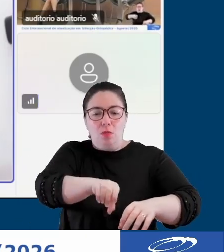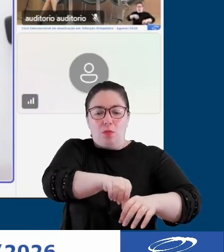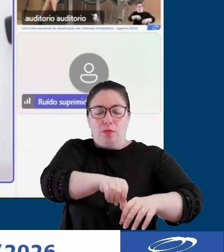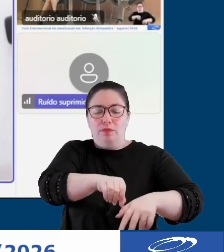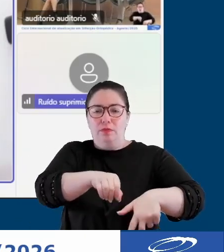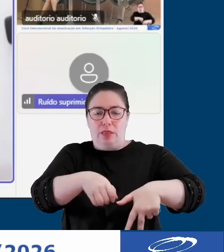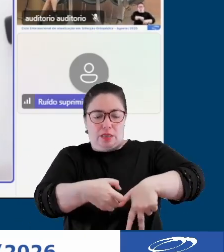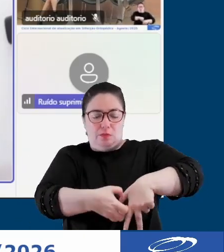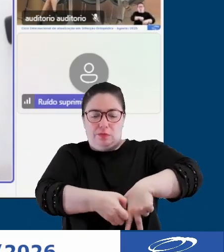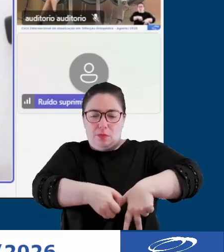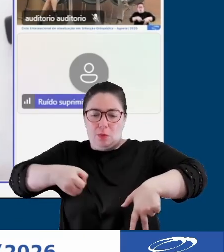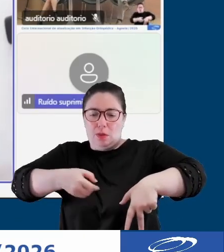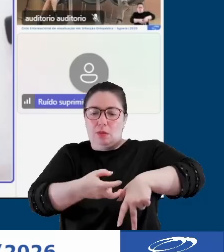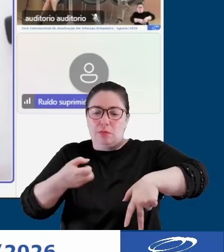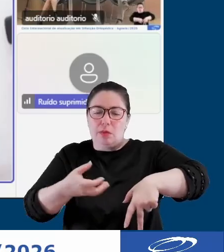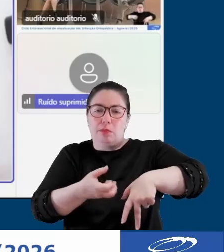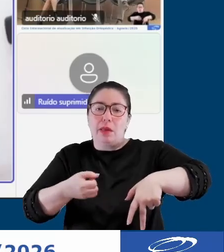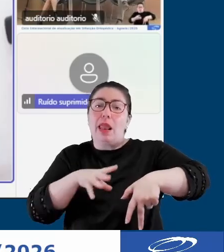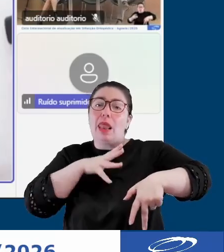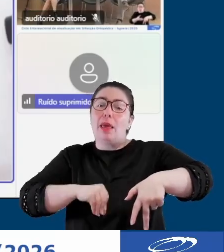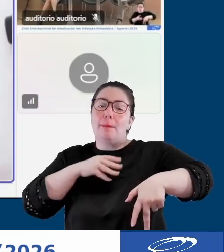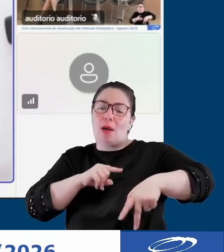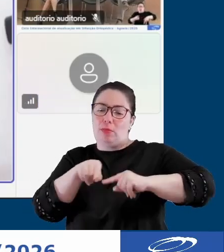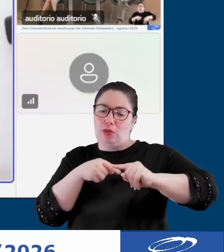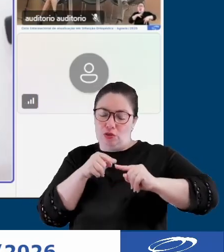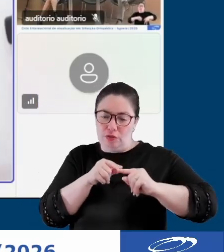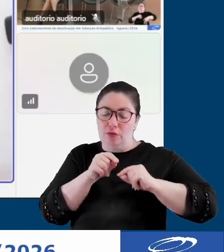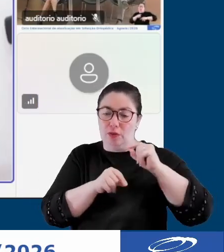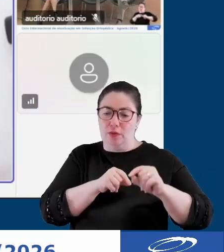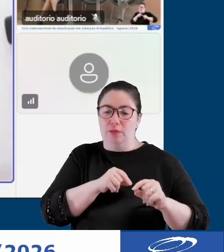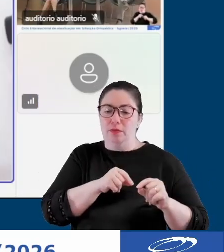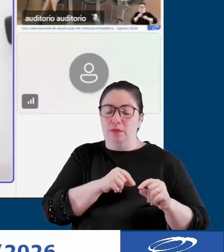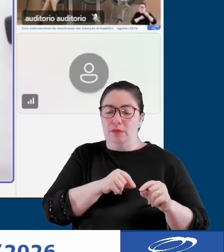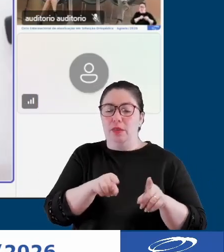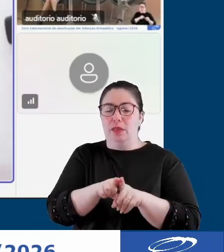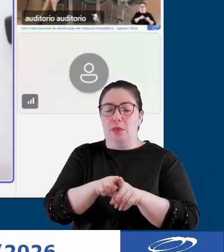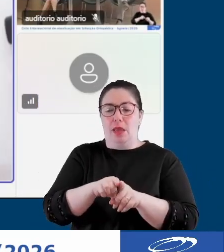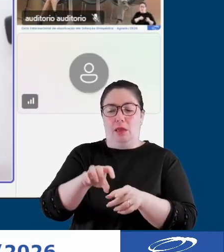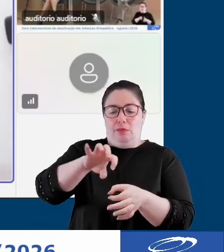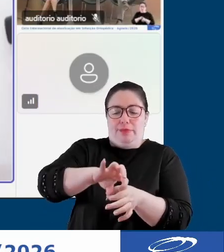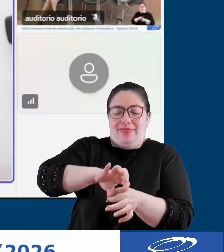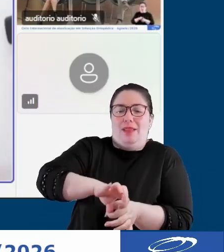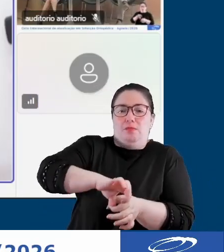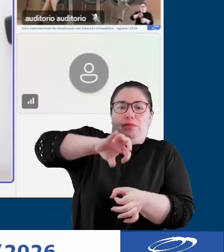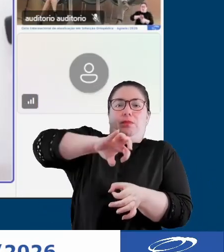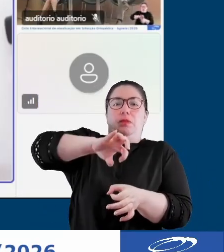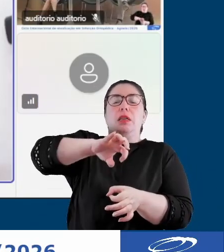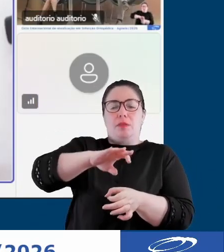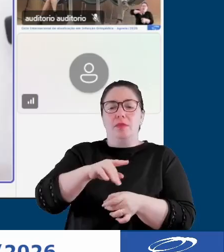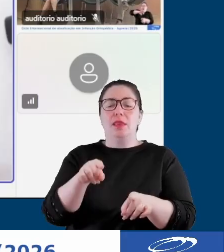no intuito de diminuir espaço morto, trabalhar com pressão negativa, promover